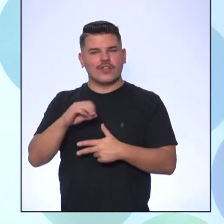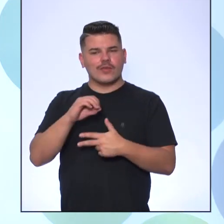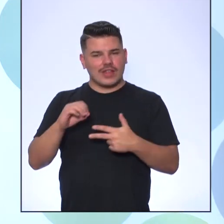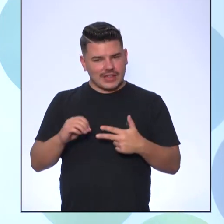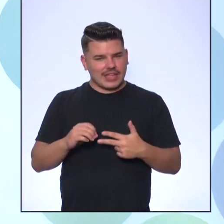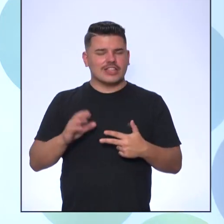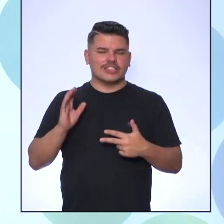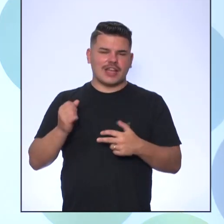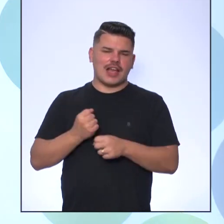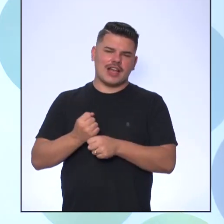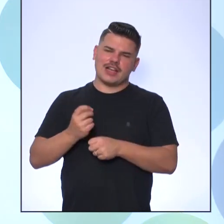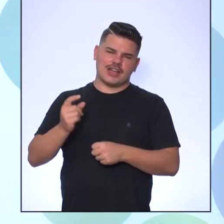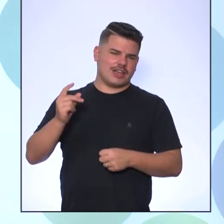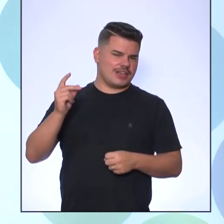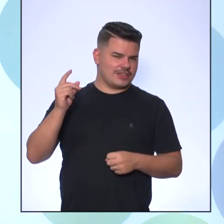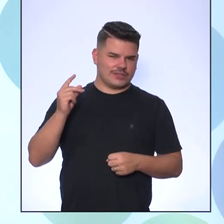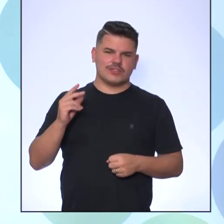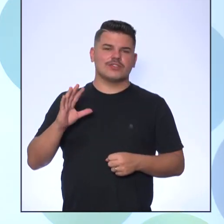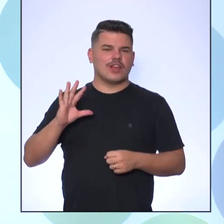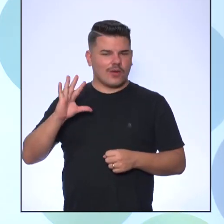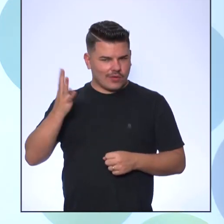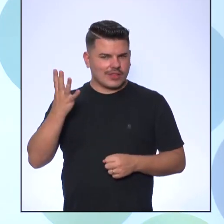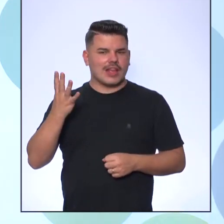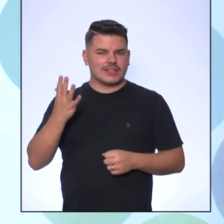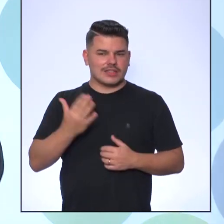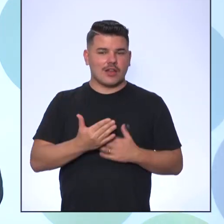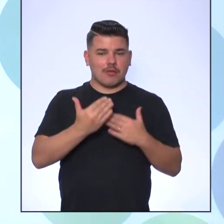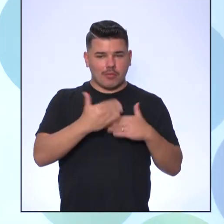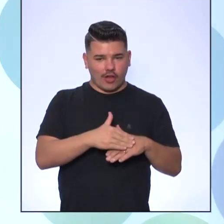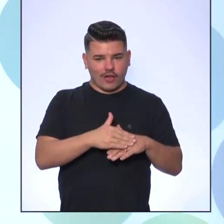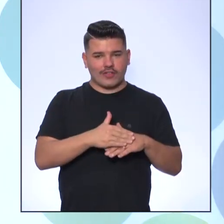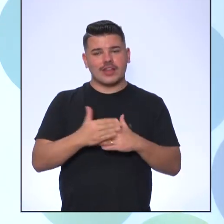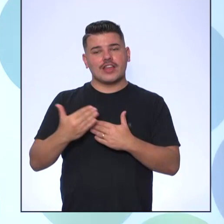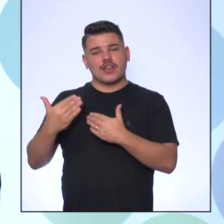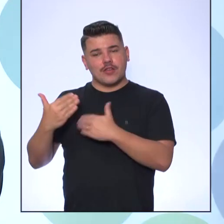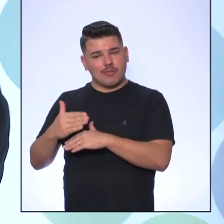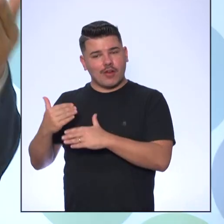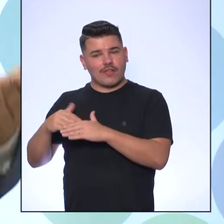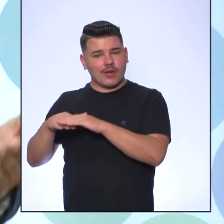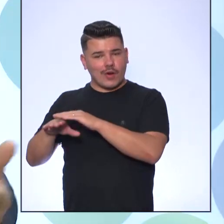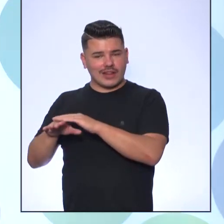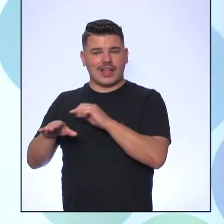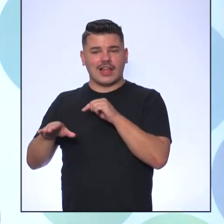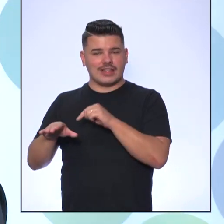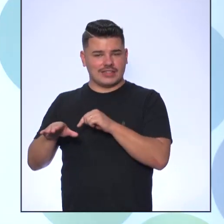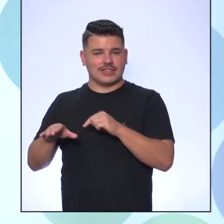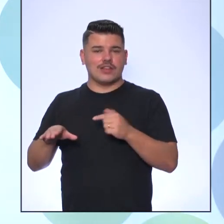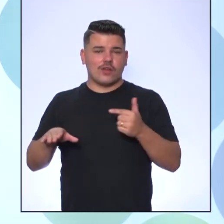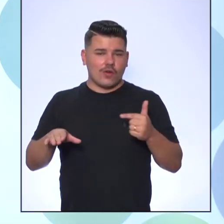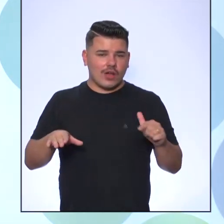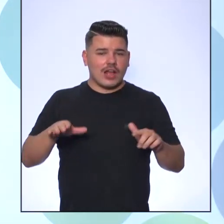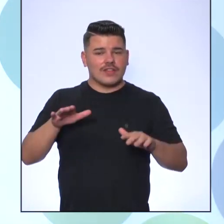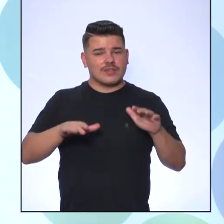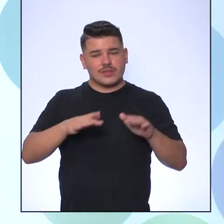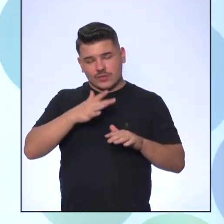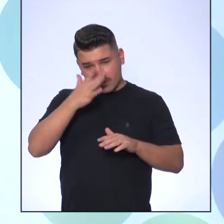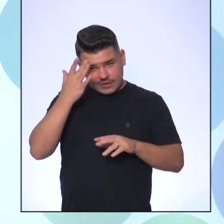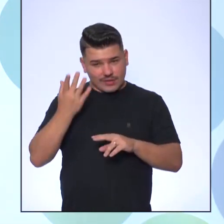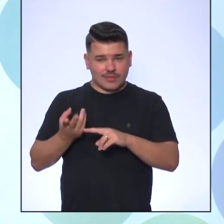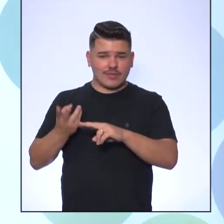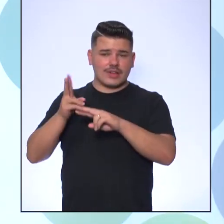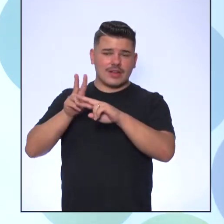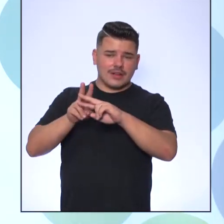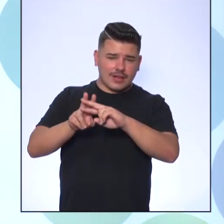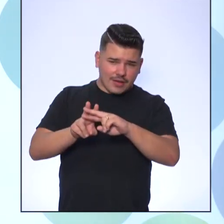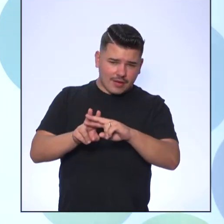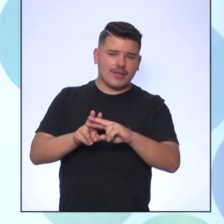acontece há muitos anos, né? Já temos o Enem aplicado para as pessoas privadas da liberdade, temos